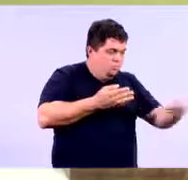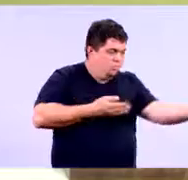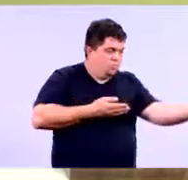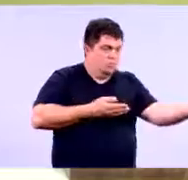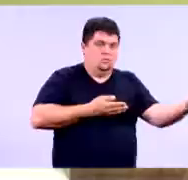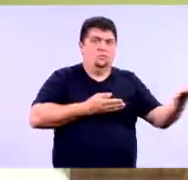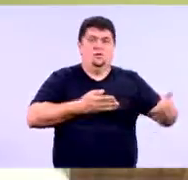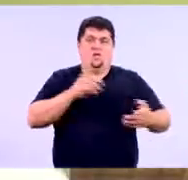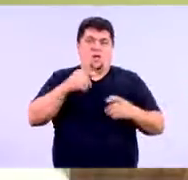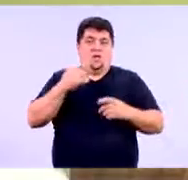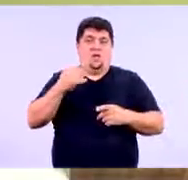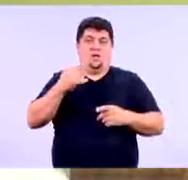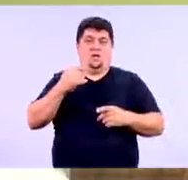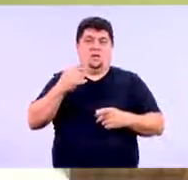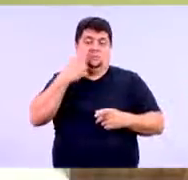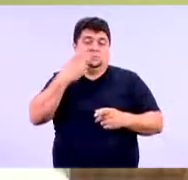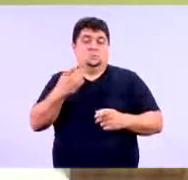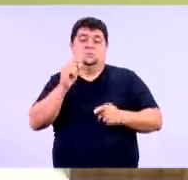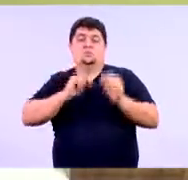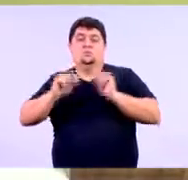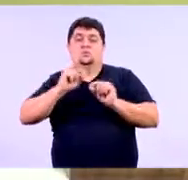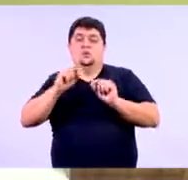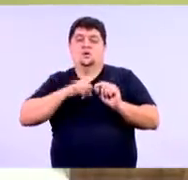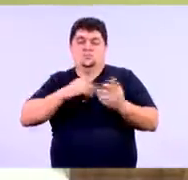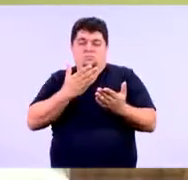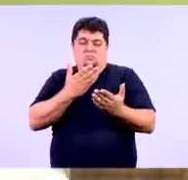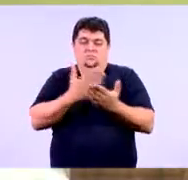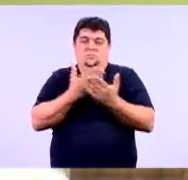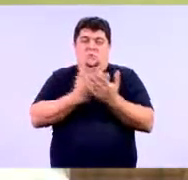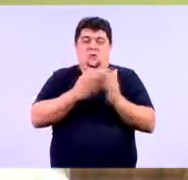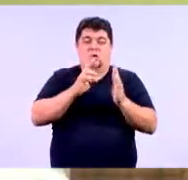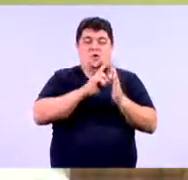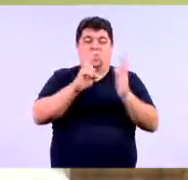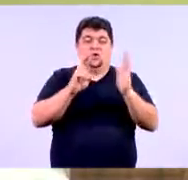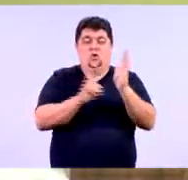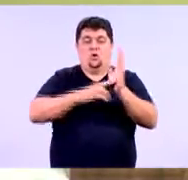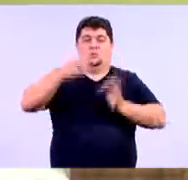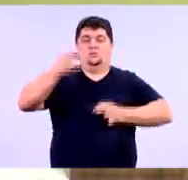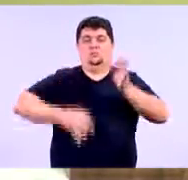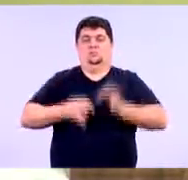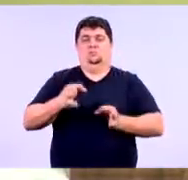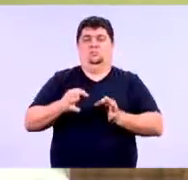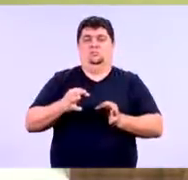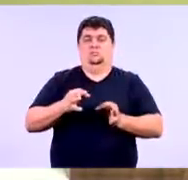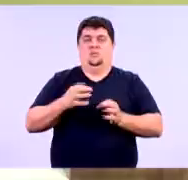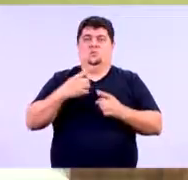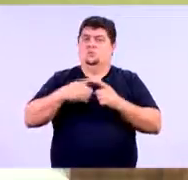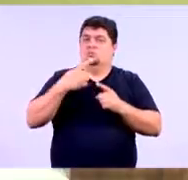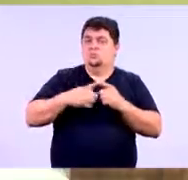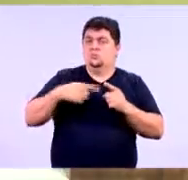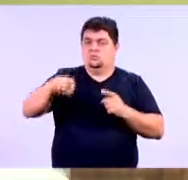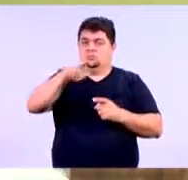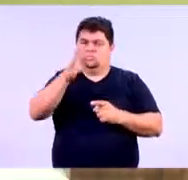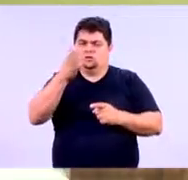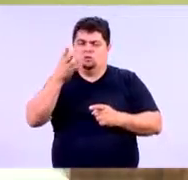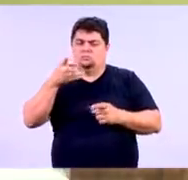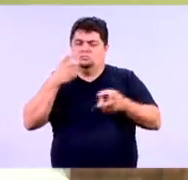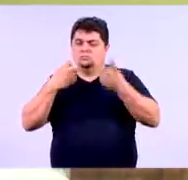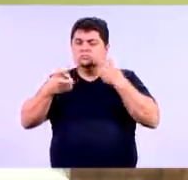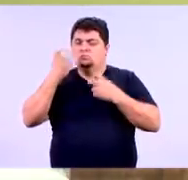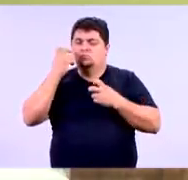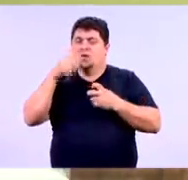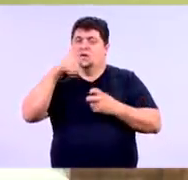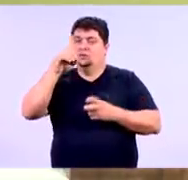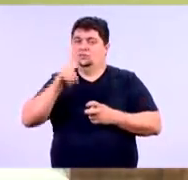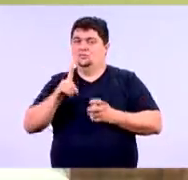quando vocês observam aí, estudo de normas jurídicas, então aqui o que vocês vão ver, já deu para perceber, é